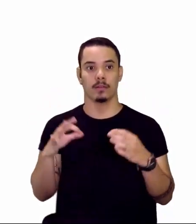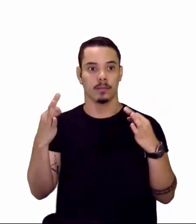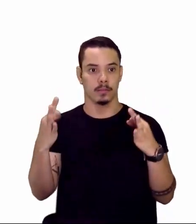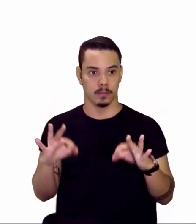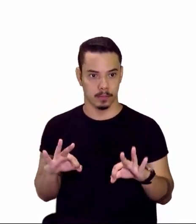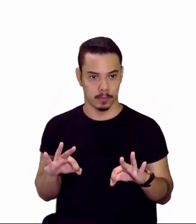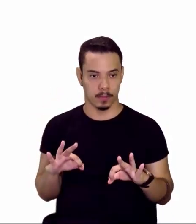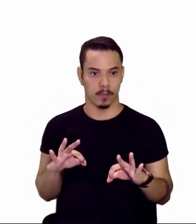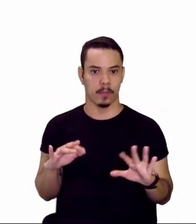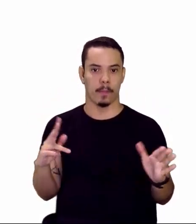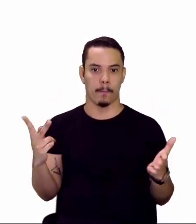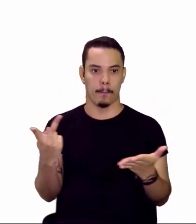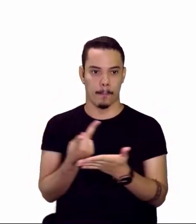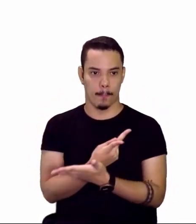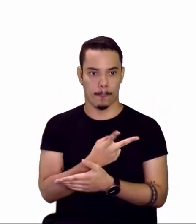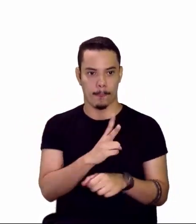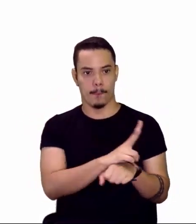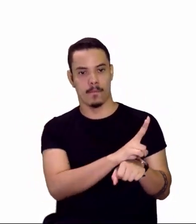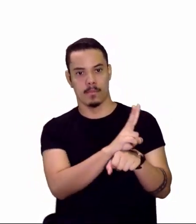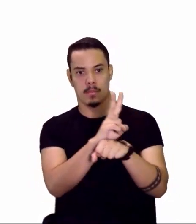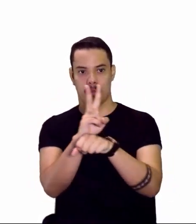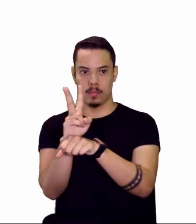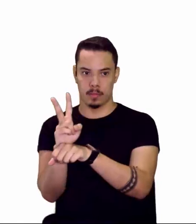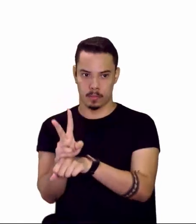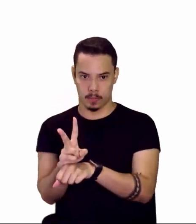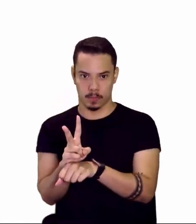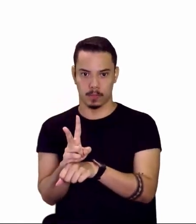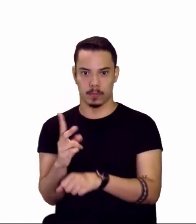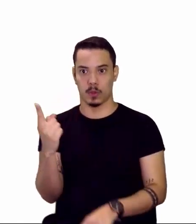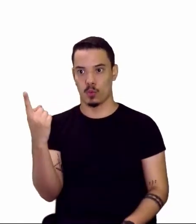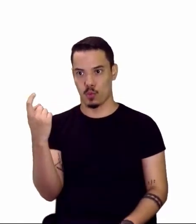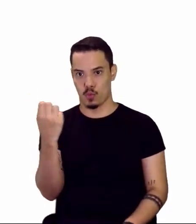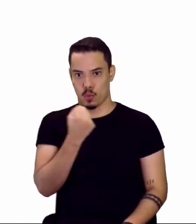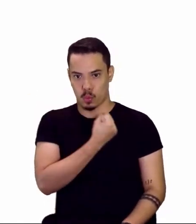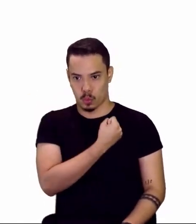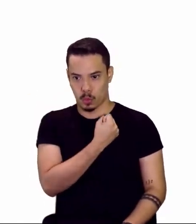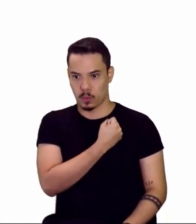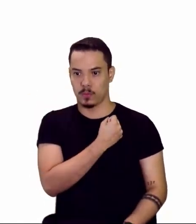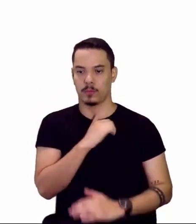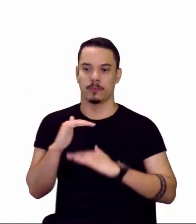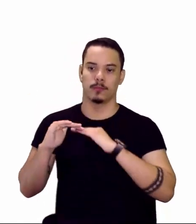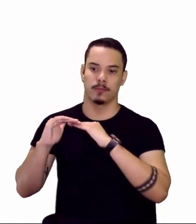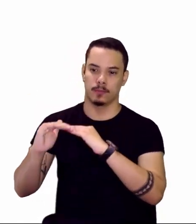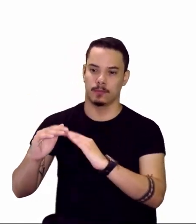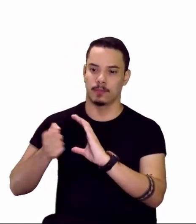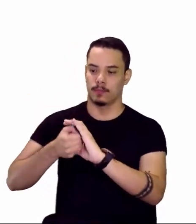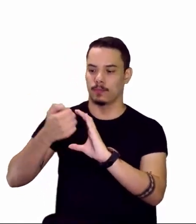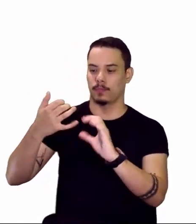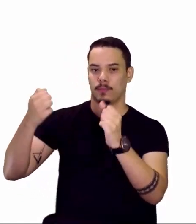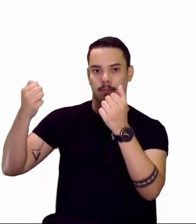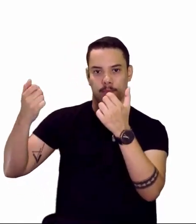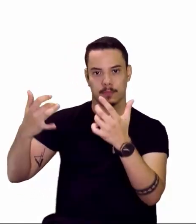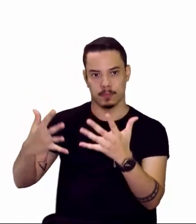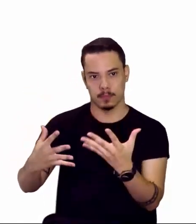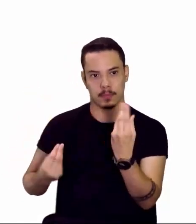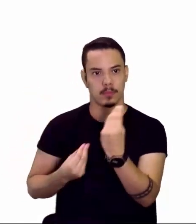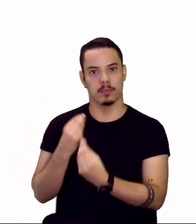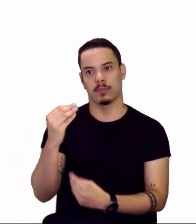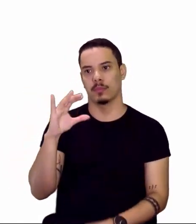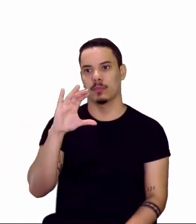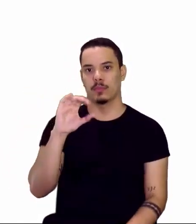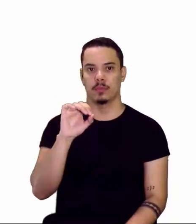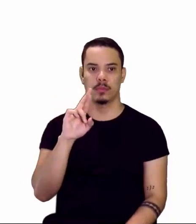exatamente, o caso do empréstimo de um par de elétrons, depois que está estável, caracterizando a ligação